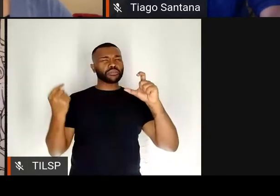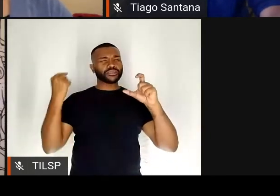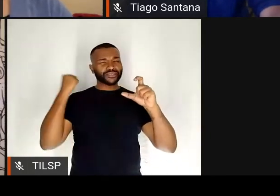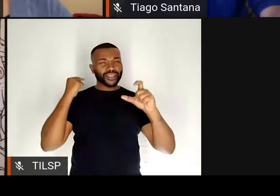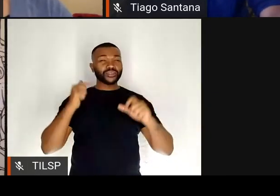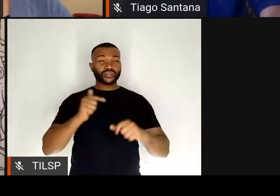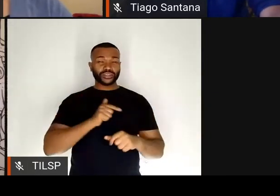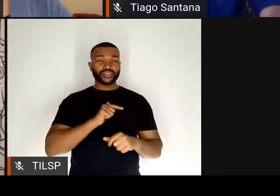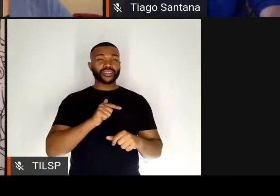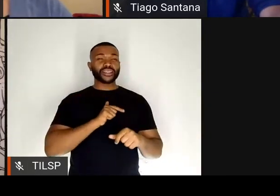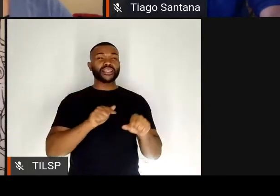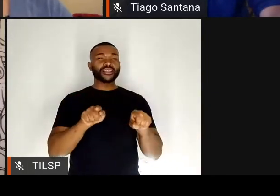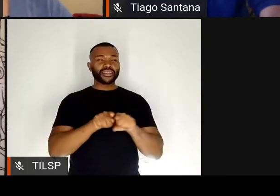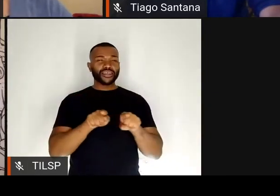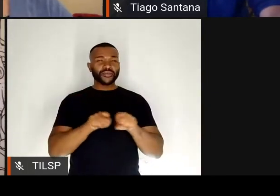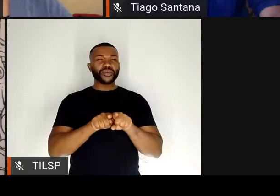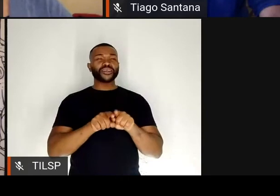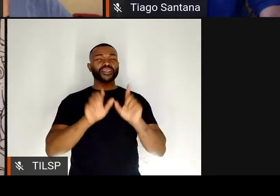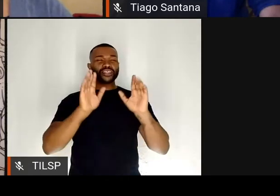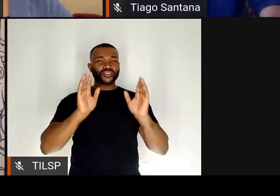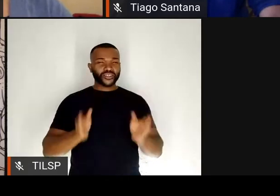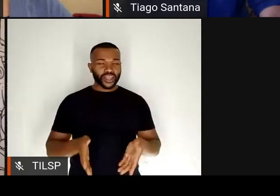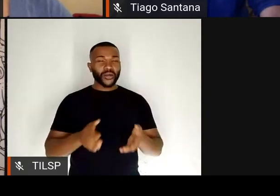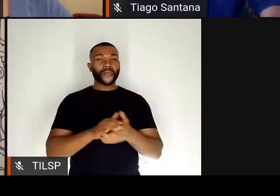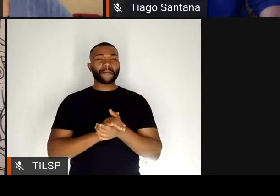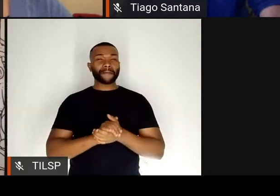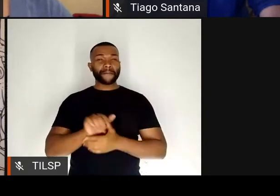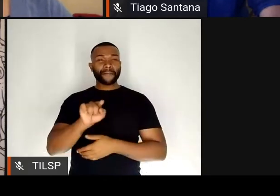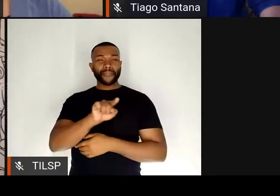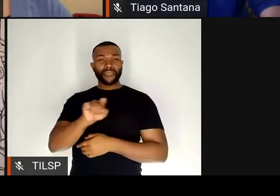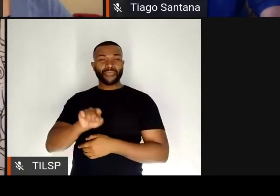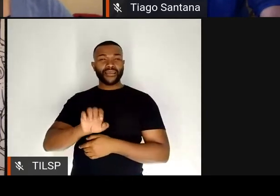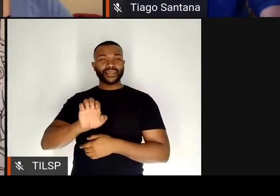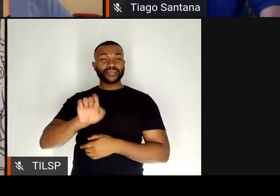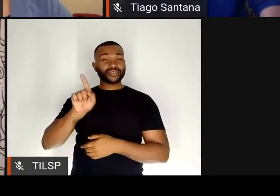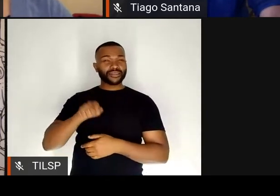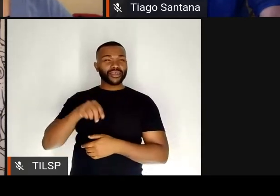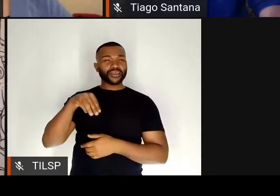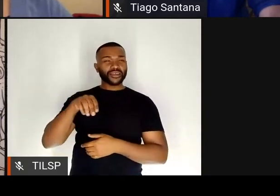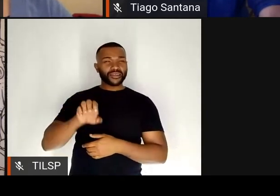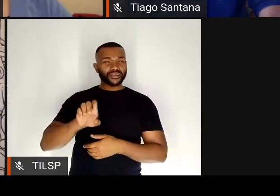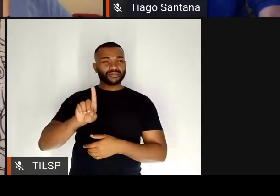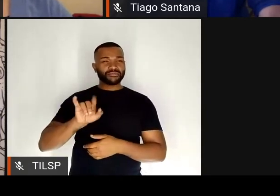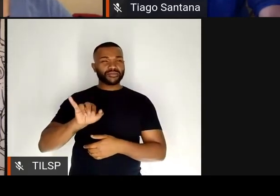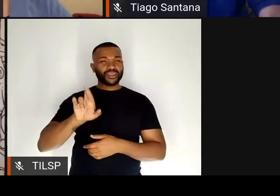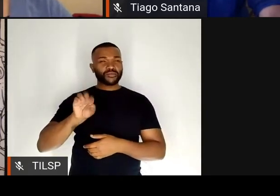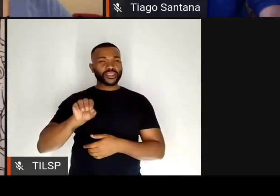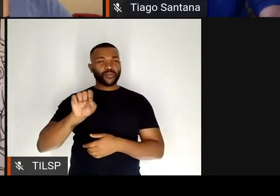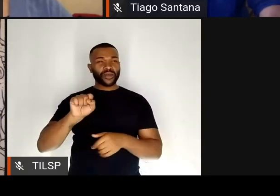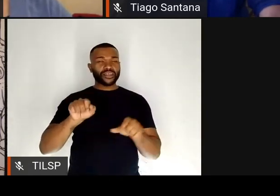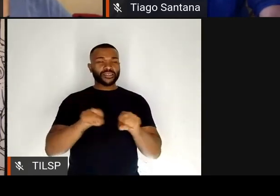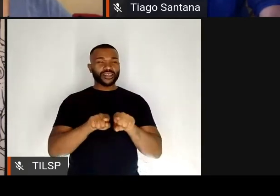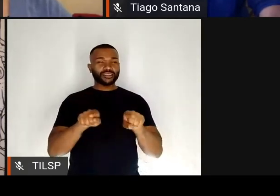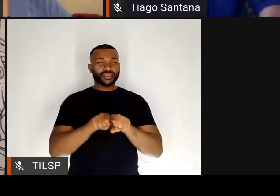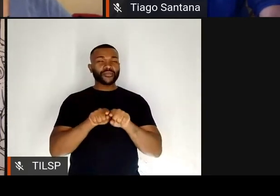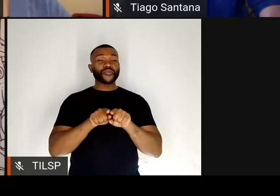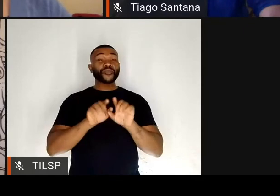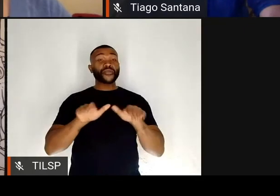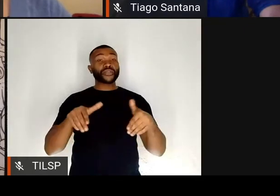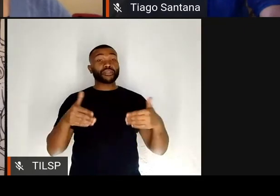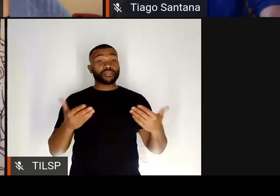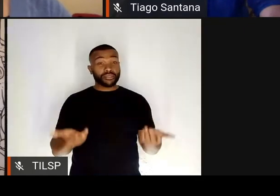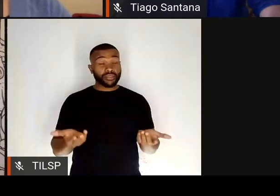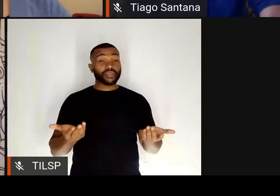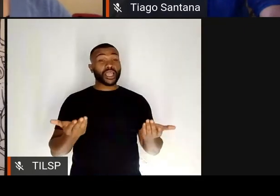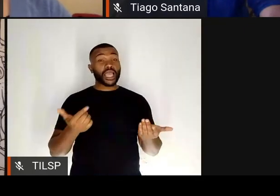tiveram conosco, quer dizer, Zé Medeiros também, são parte, né, dessa construção, como é a construção do trabalho de vocês. Então, eu